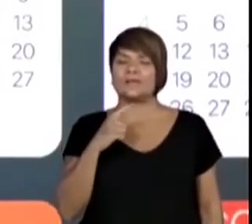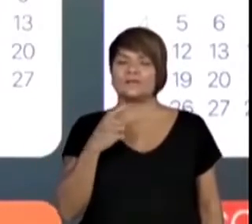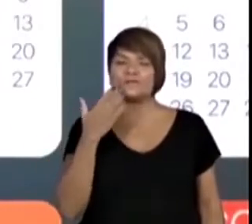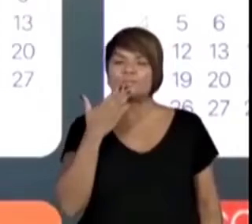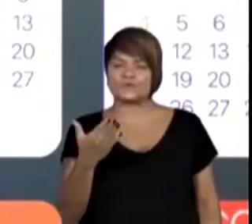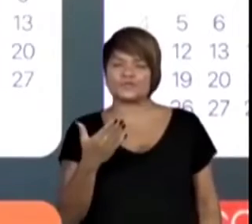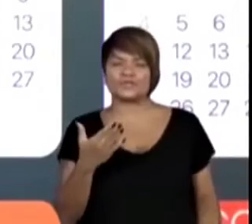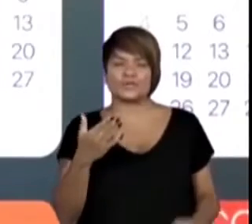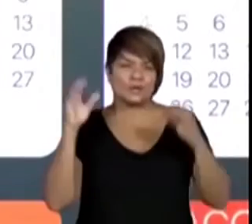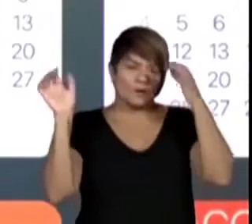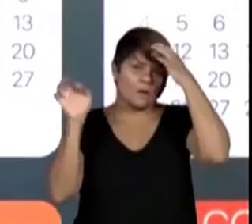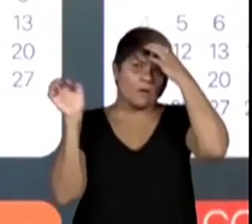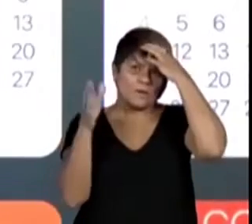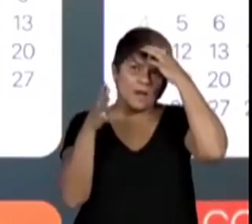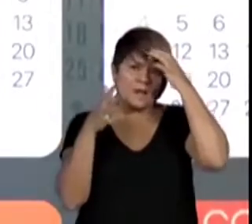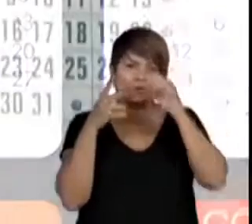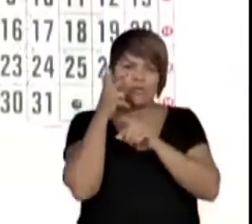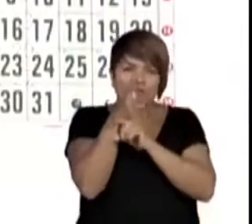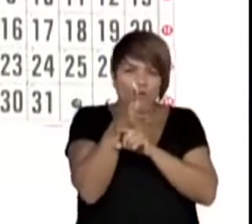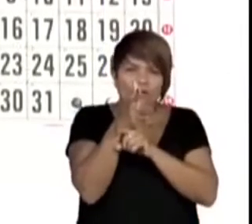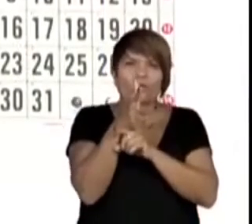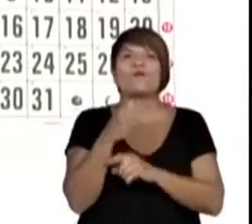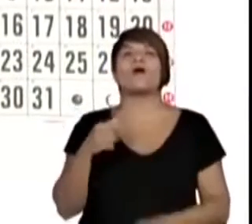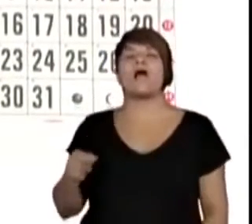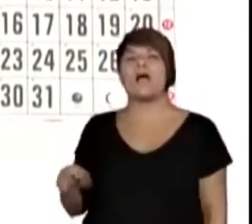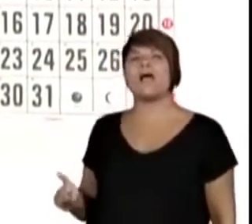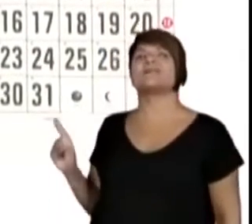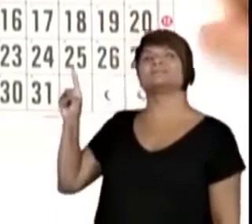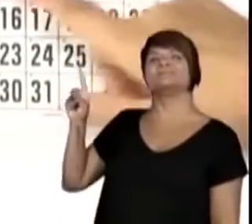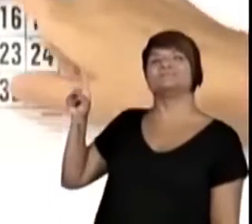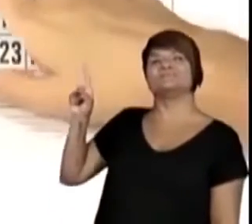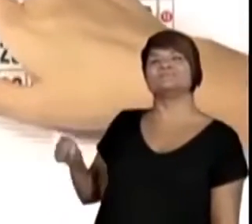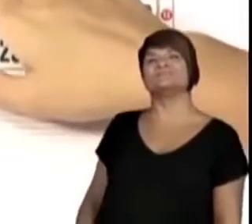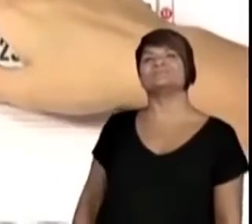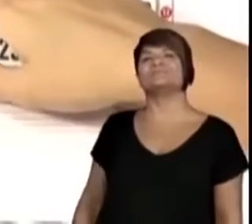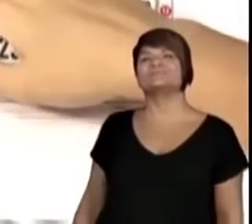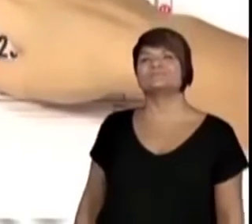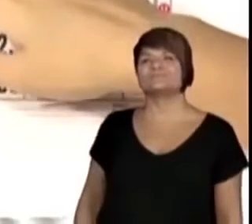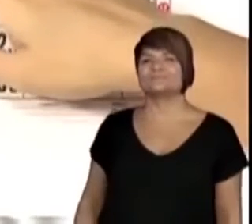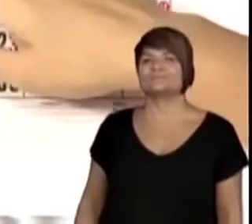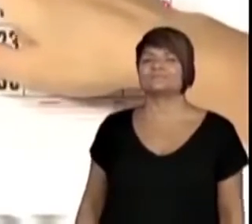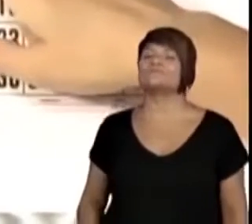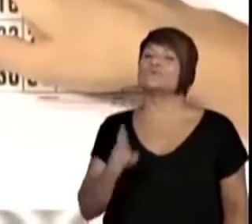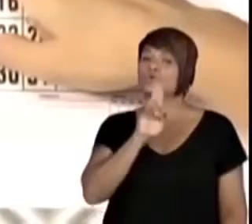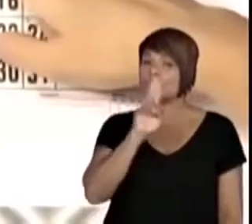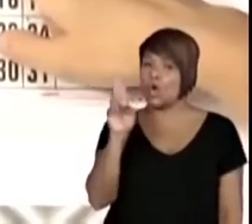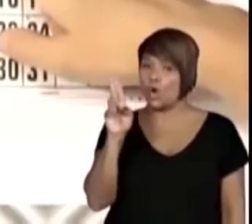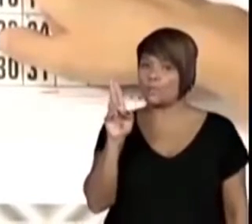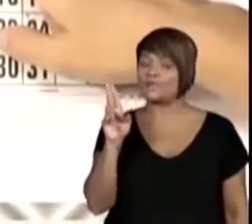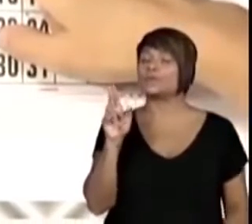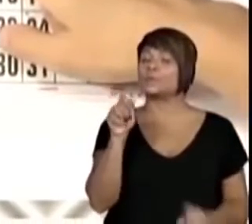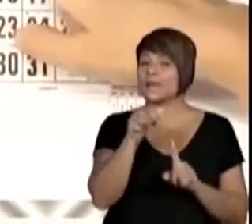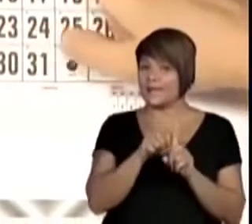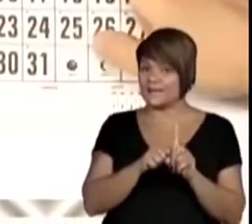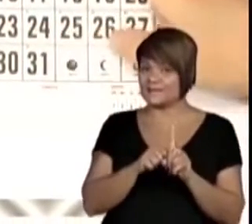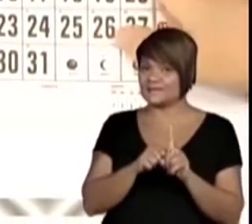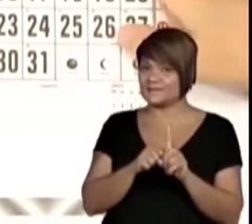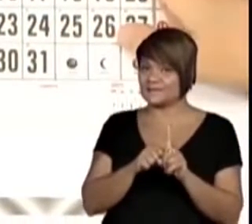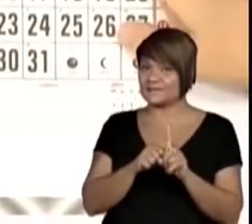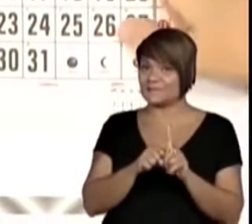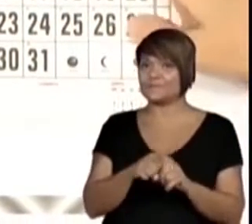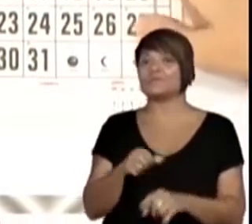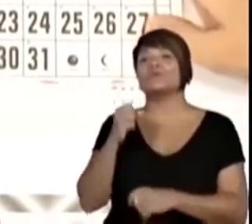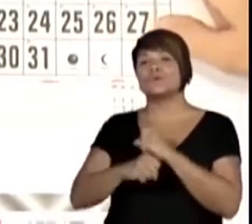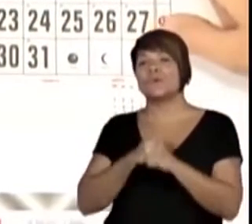pedir para o oráculo dar um foco bem no mês. Bem aqui, ó, tem o nome do mês